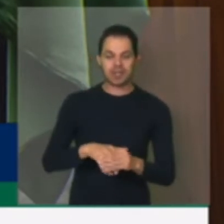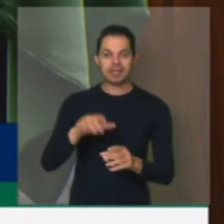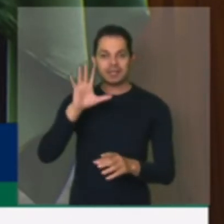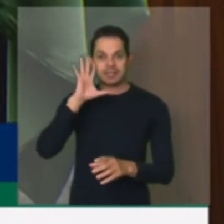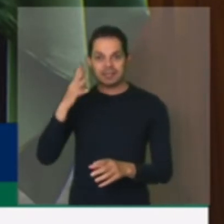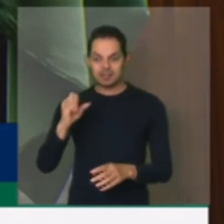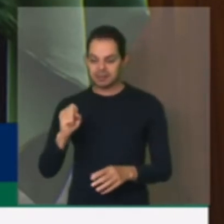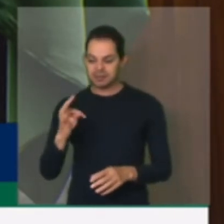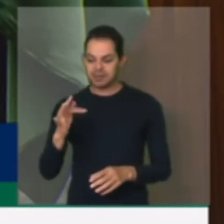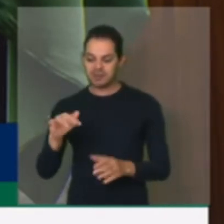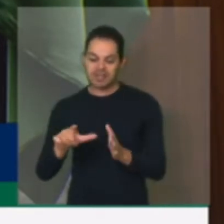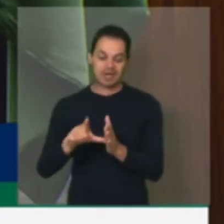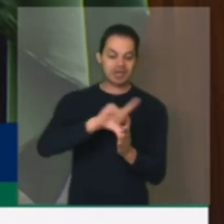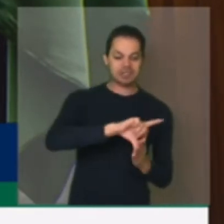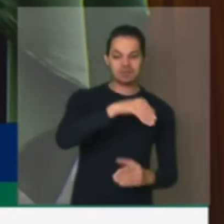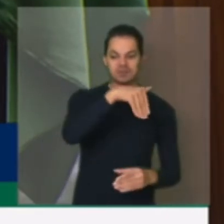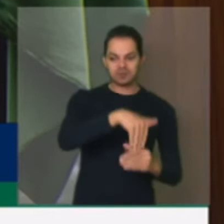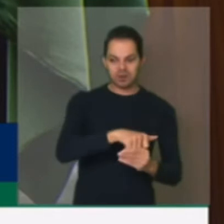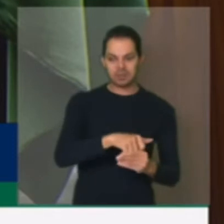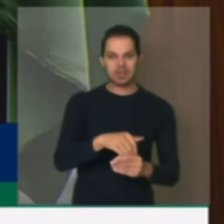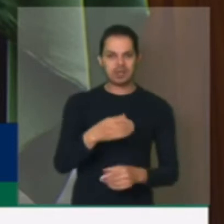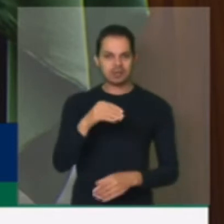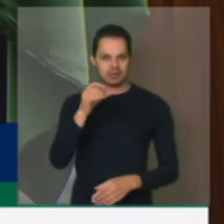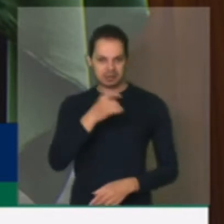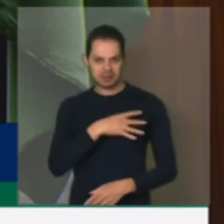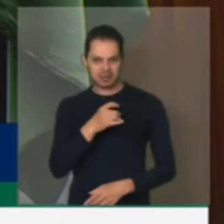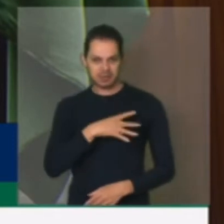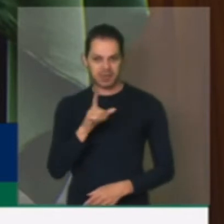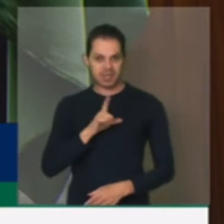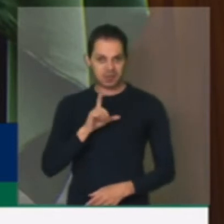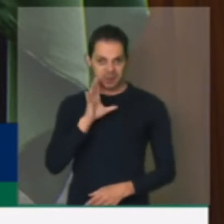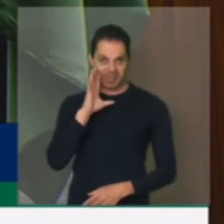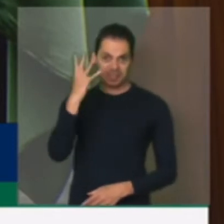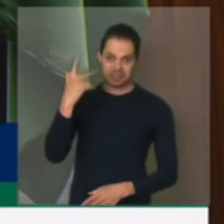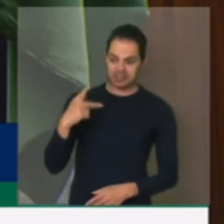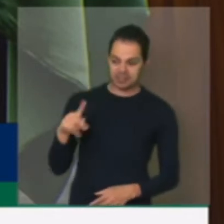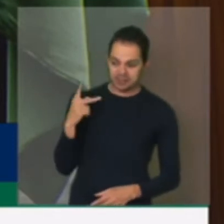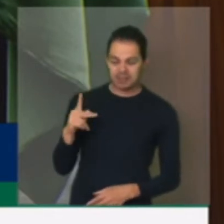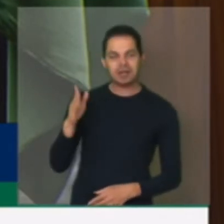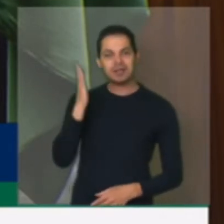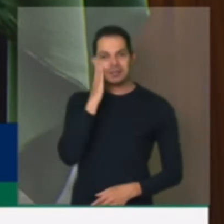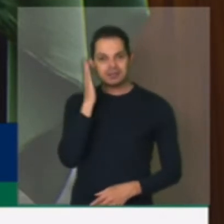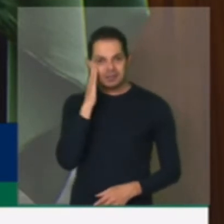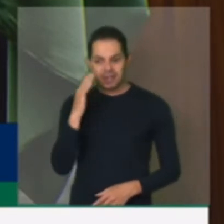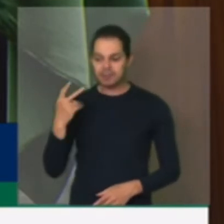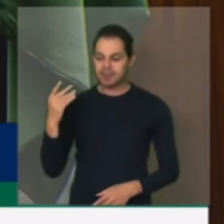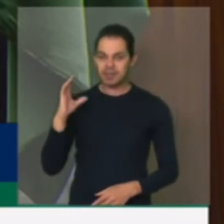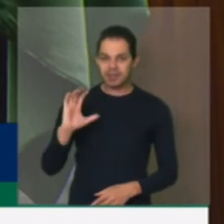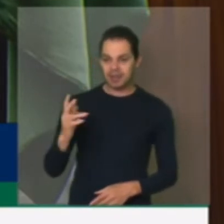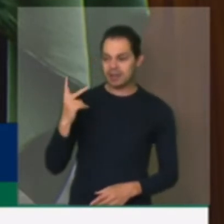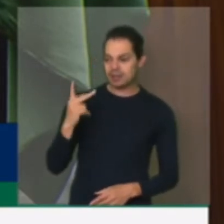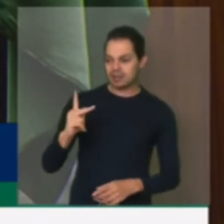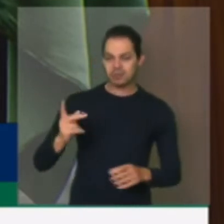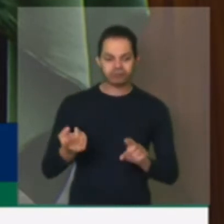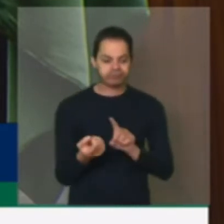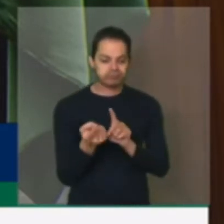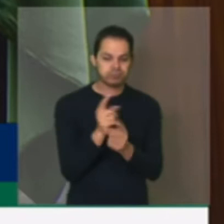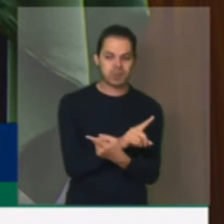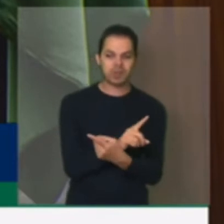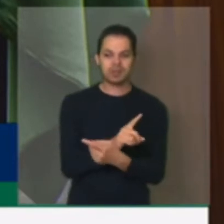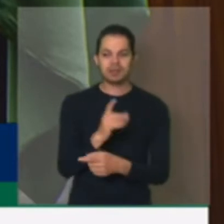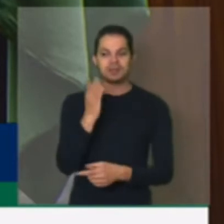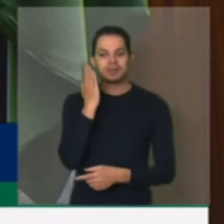do STF? Tem medo dessa decisão? Sabe que essa decisão vai ser contrária? Sabe que essa decisão